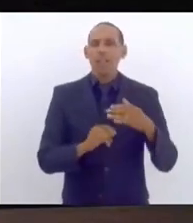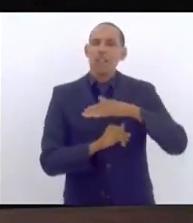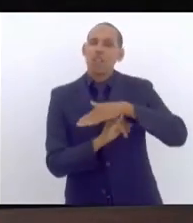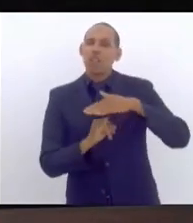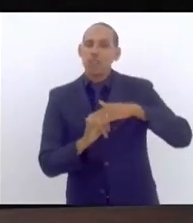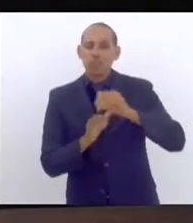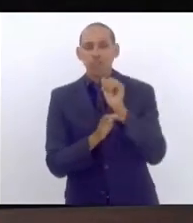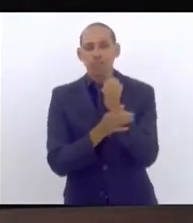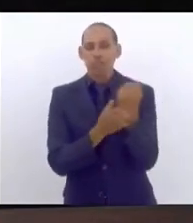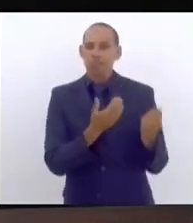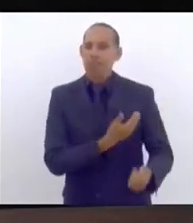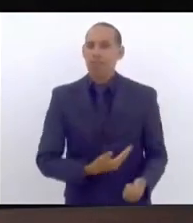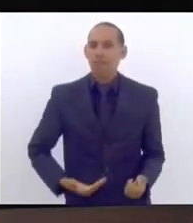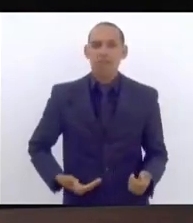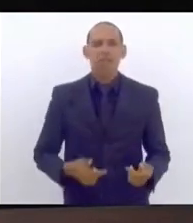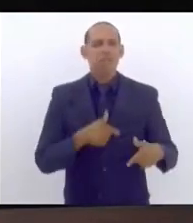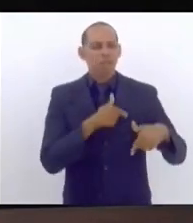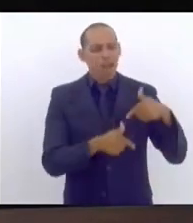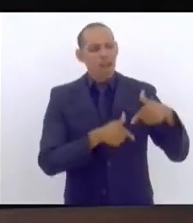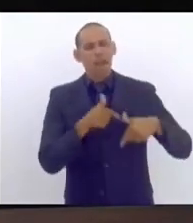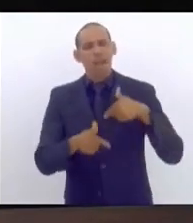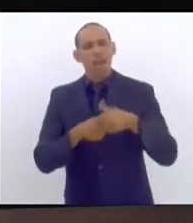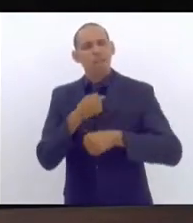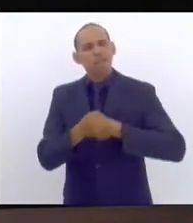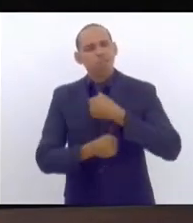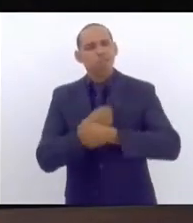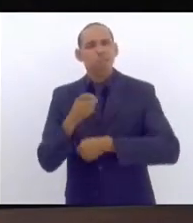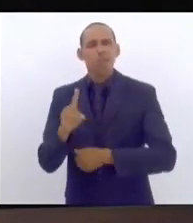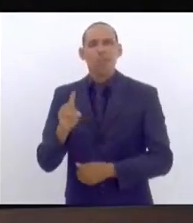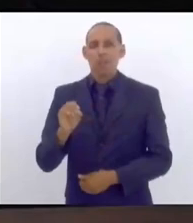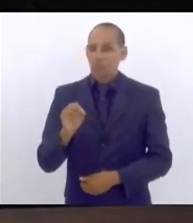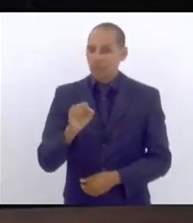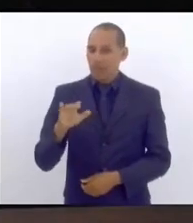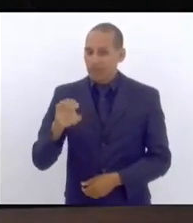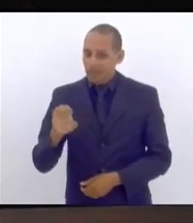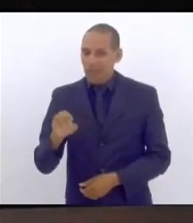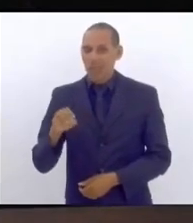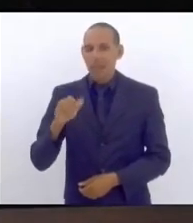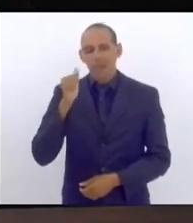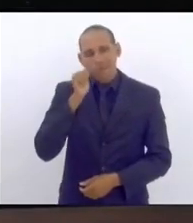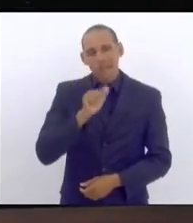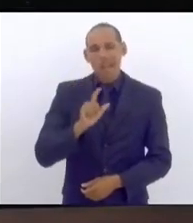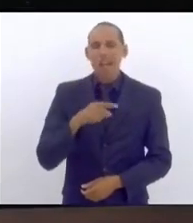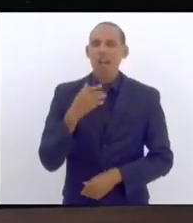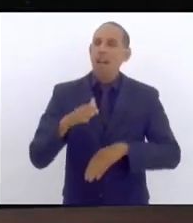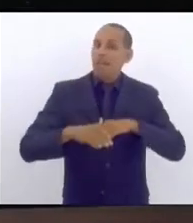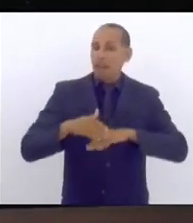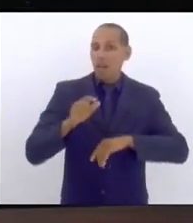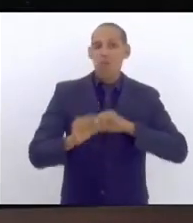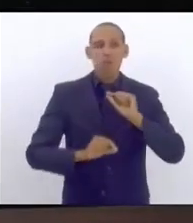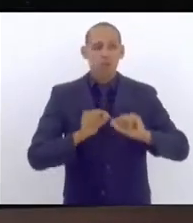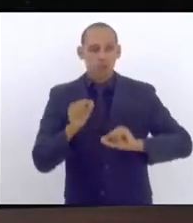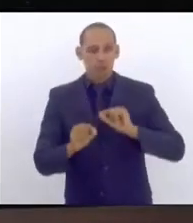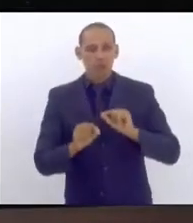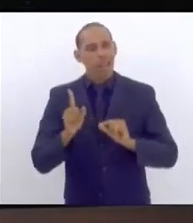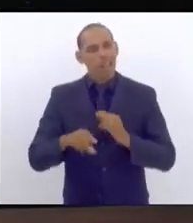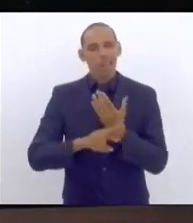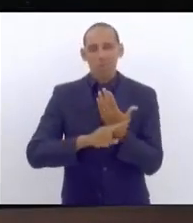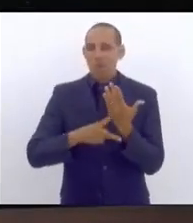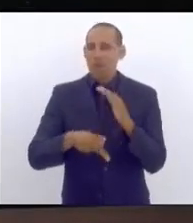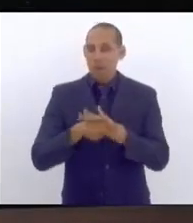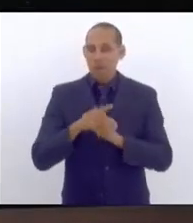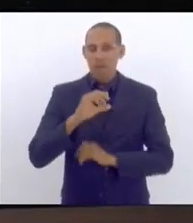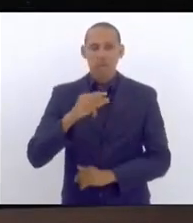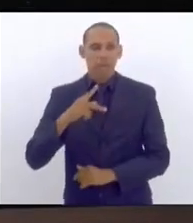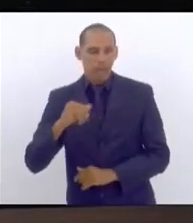belíssimo trabalho, né, produzindo a cada ano o dossiê mulher, que fizemos então como consequência da